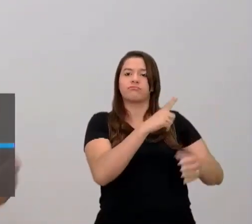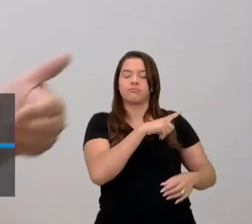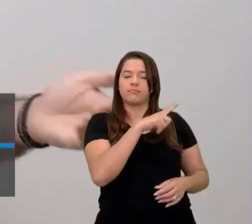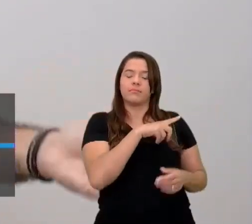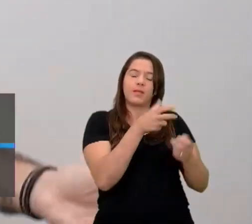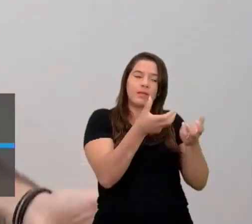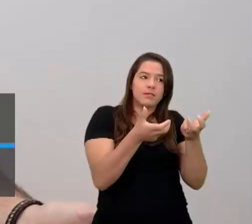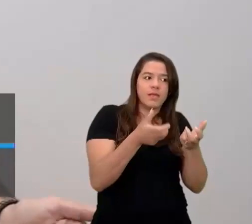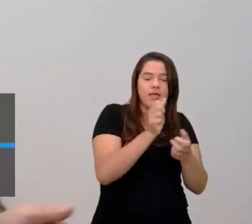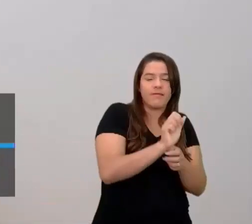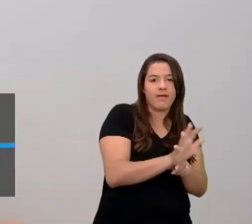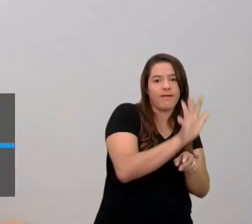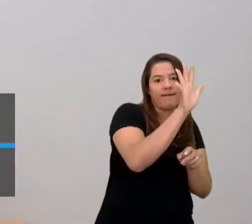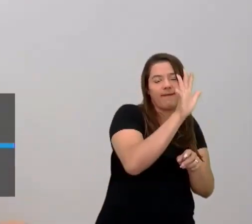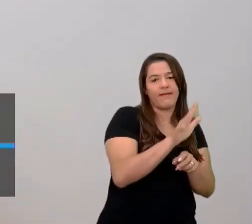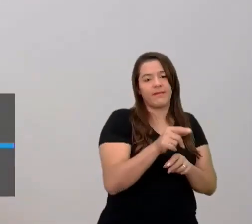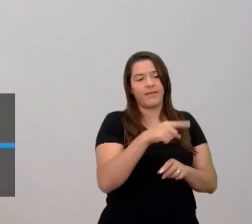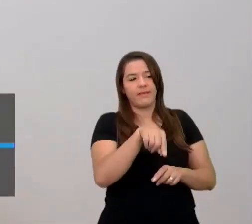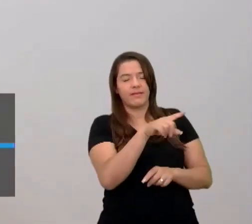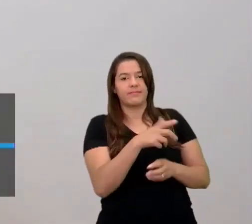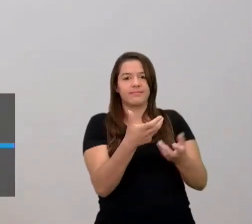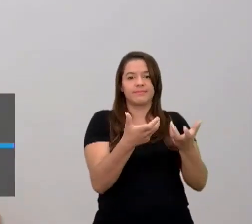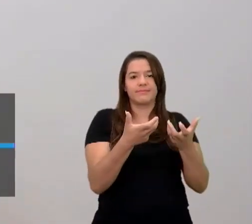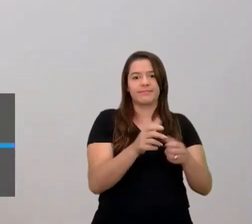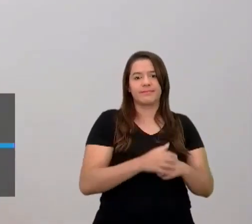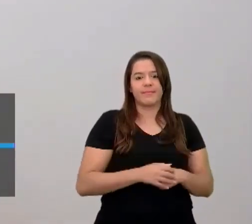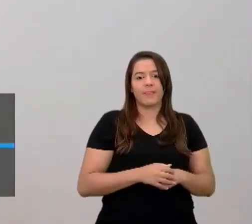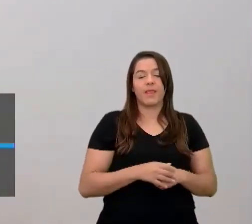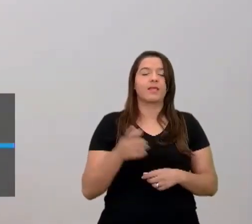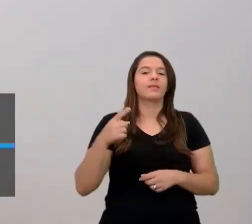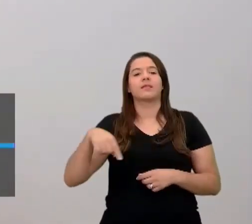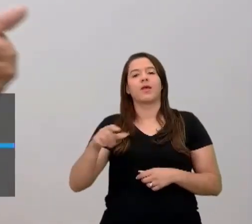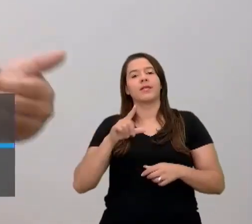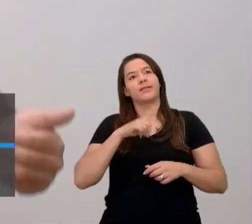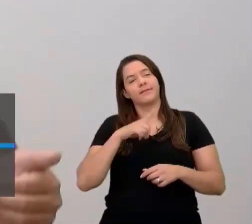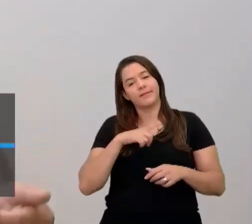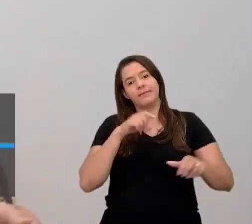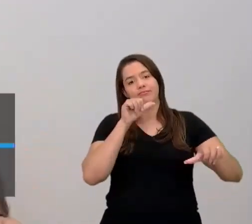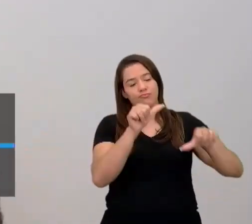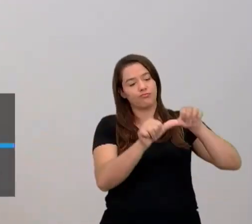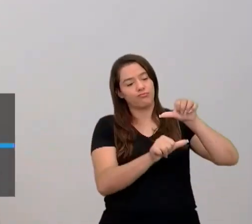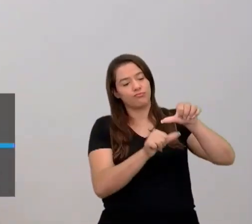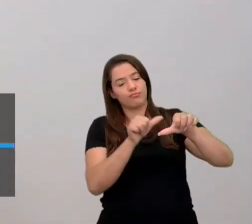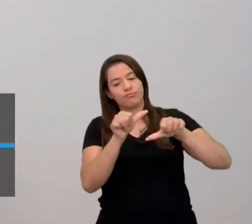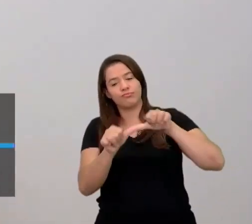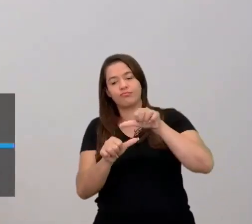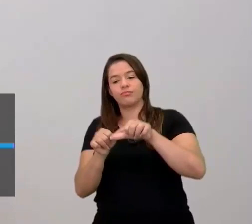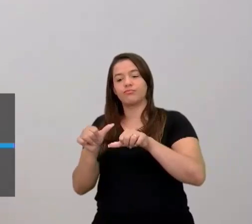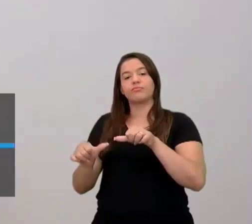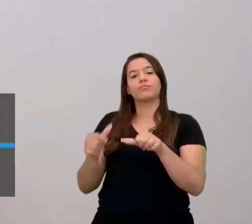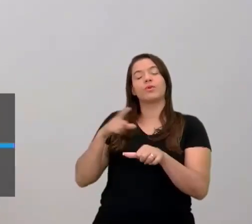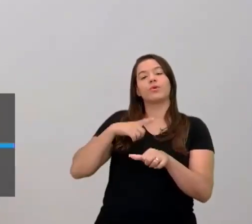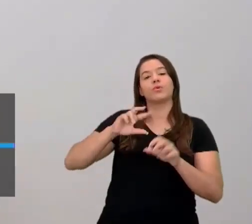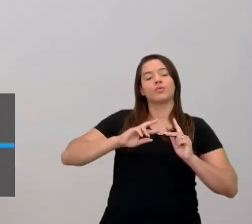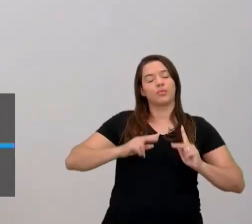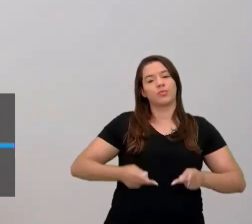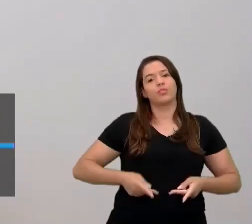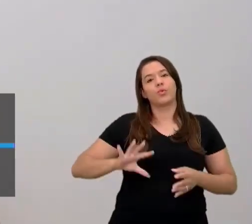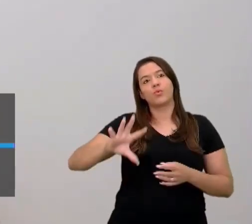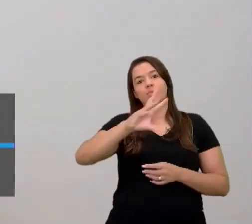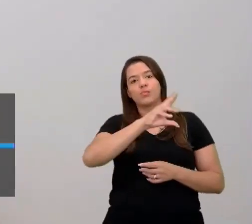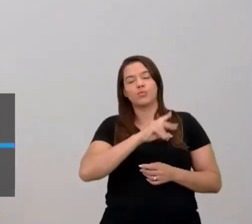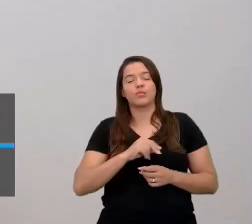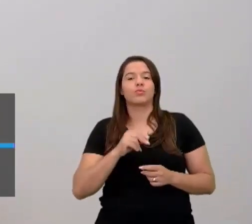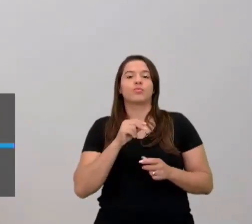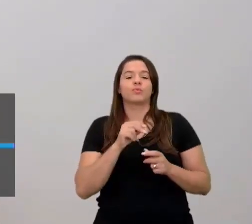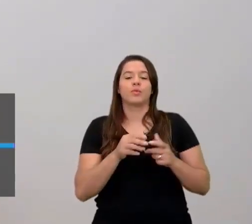processo valorativo, né, tem mudanças substanciais urbanísticas num determinado local,